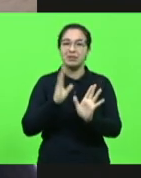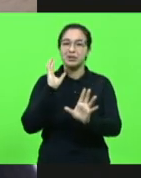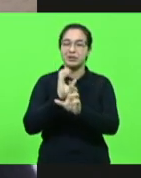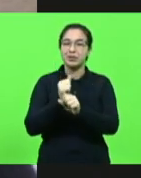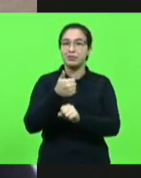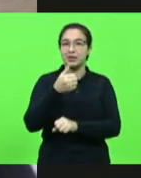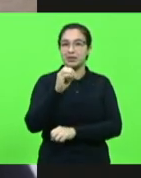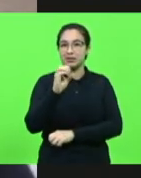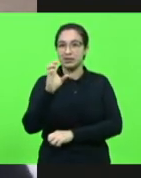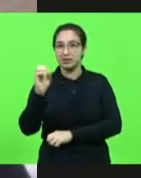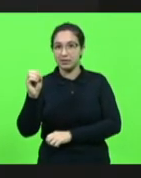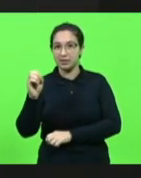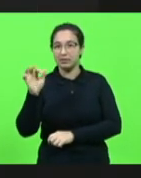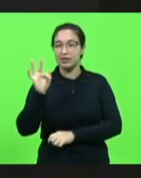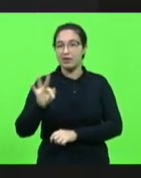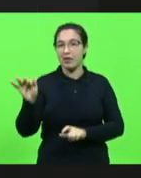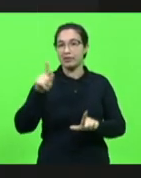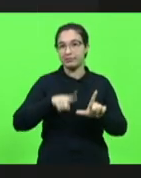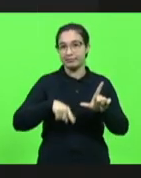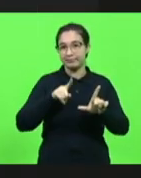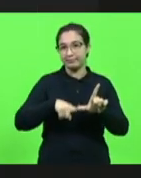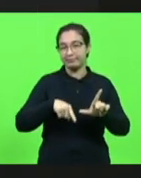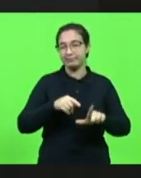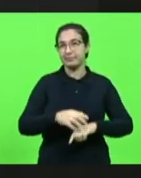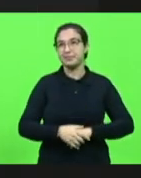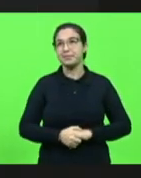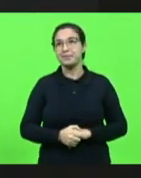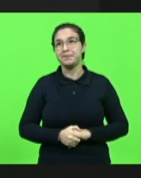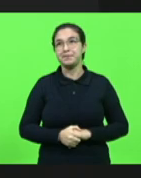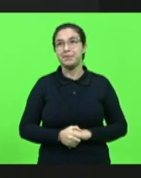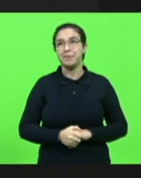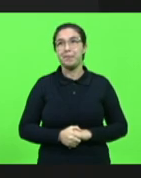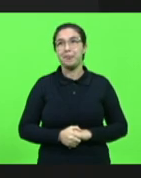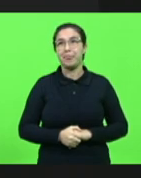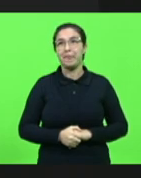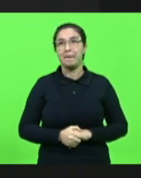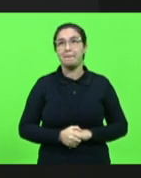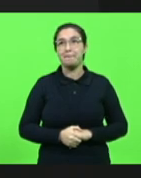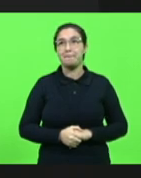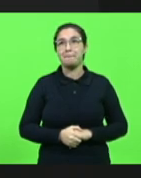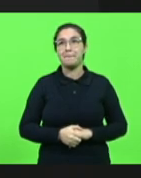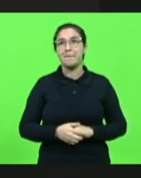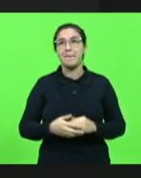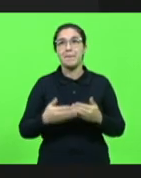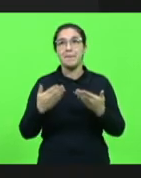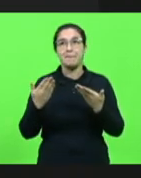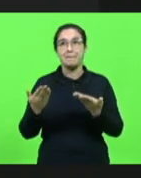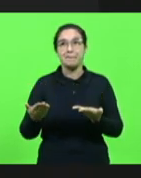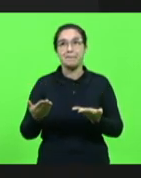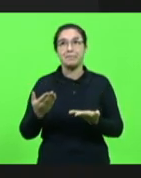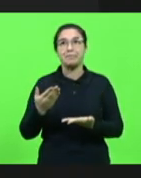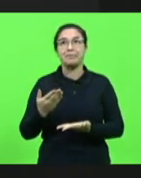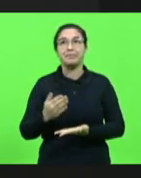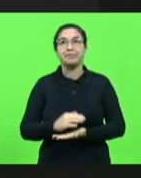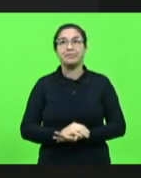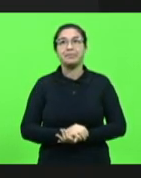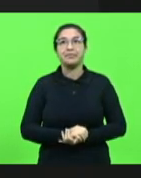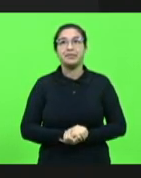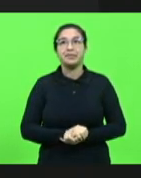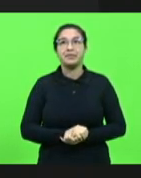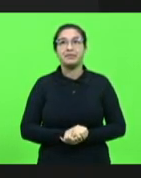de Letras. Obrigado. Senhor presidente, pela agradecer ordem, senhor presidente. Ao deputado... Pela Esmarcos. Ordem, senhor presidente. É a segunda vez que eu